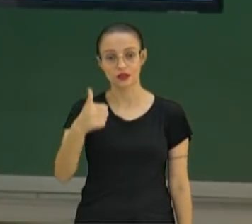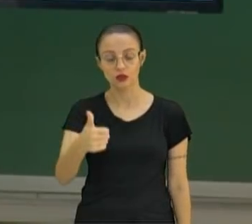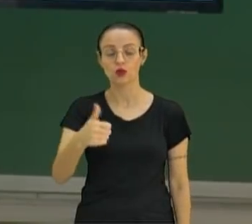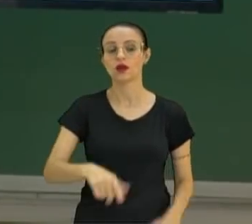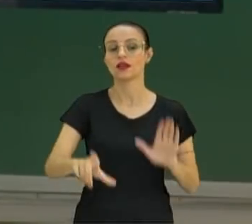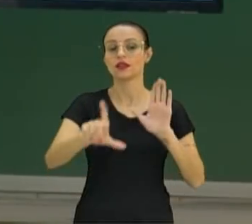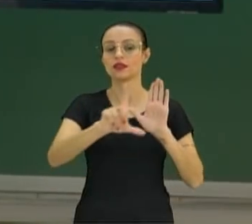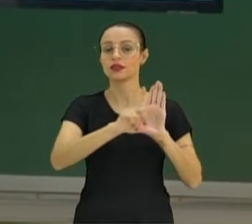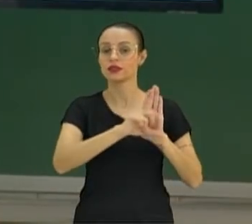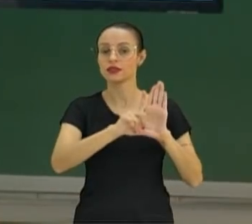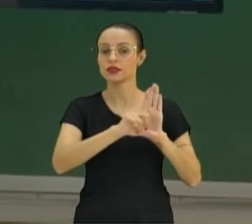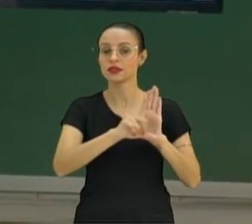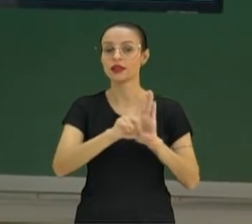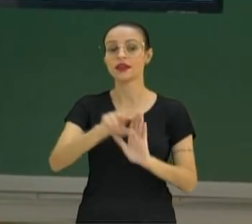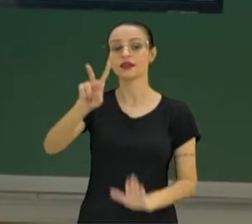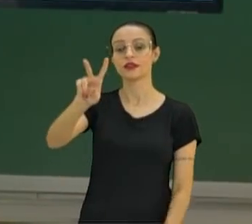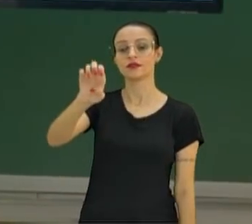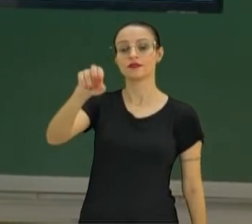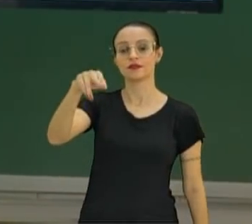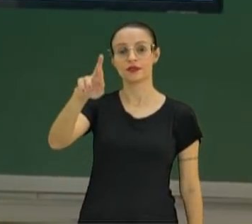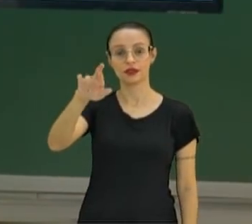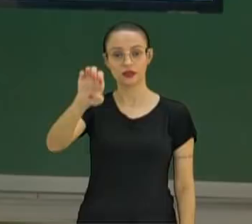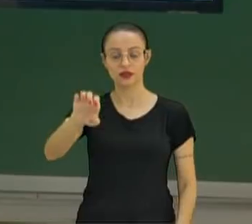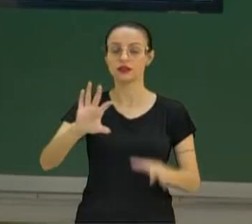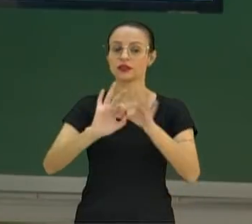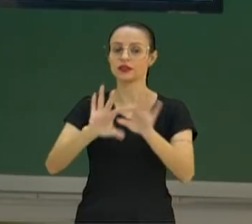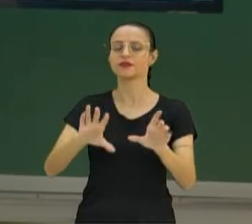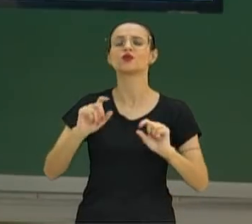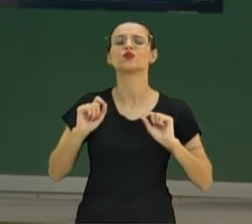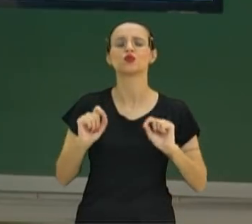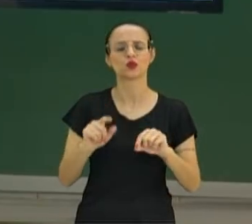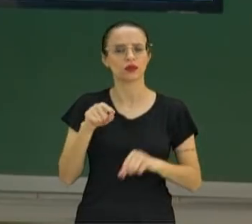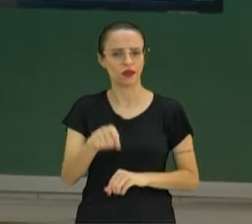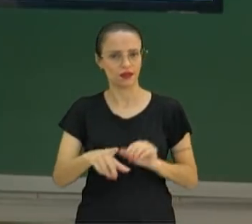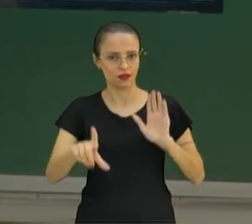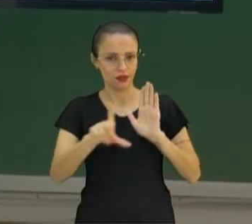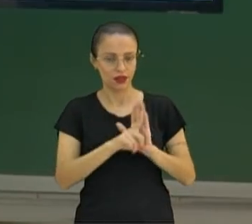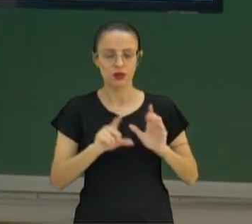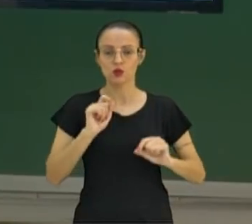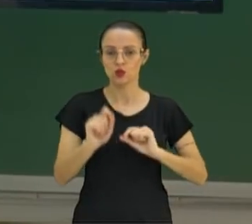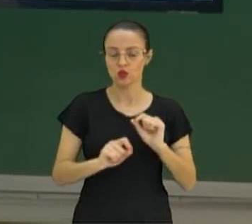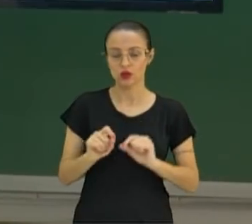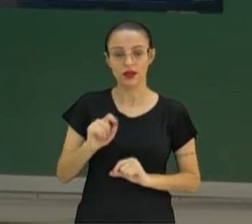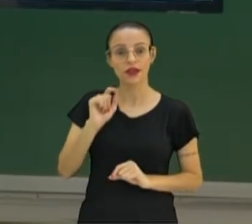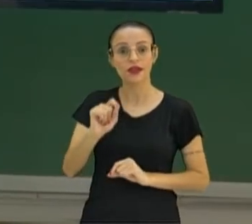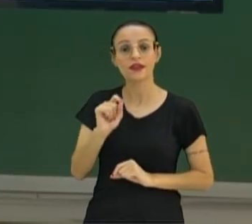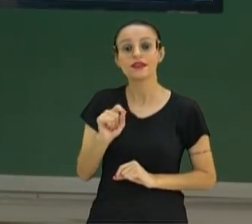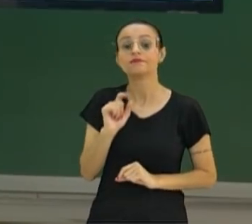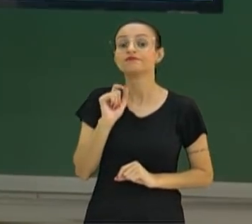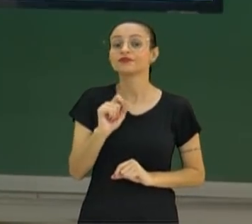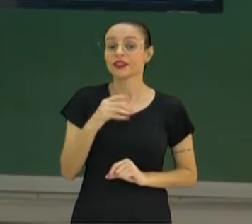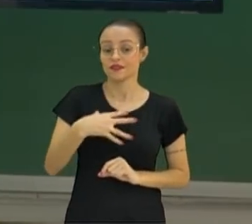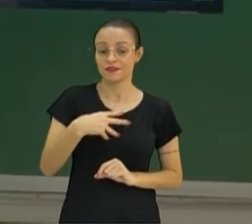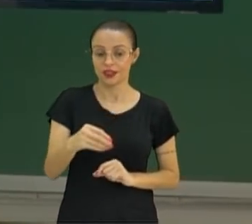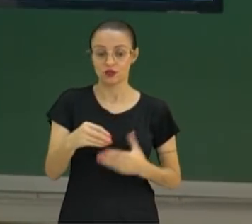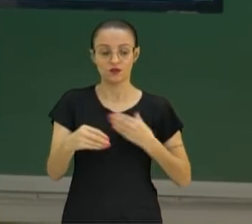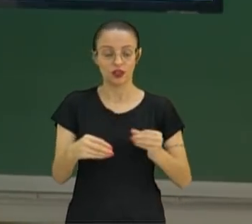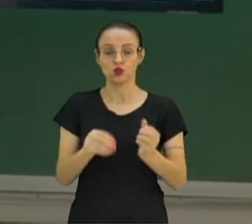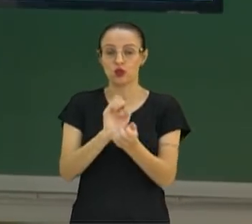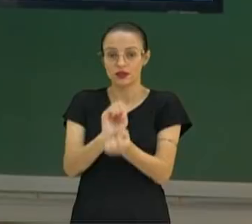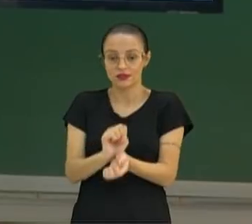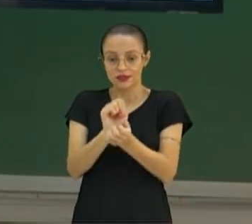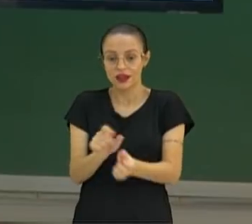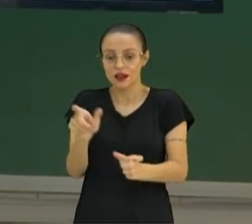lei chamada Lei do Ventre Livre. Essa lei do ventre livre libertava os filhos e filhas de